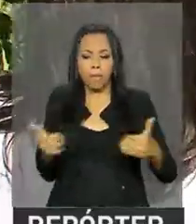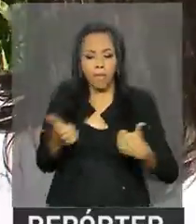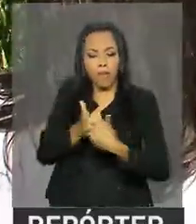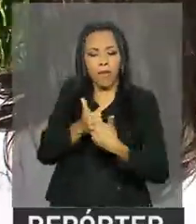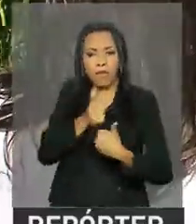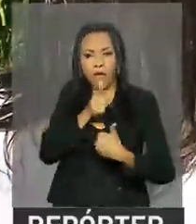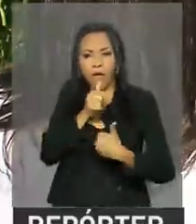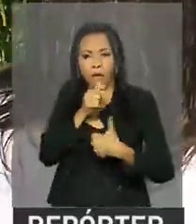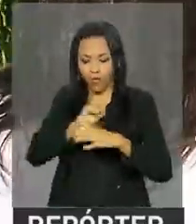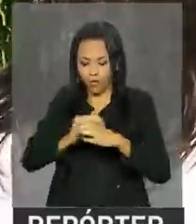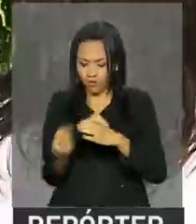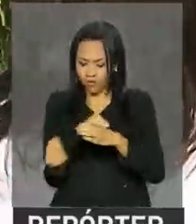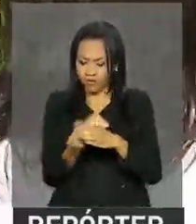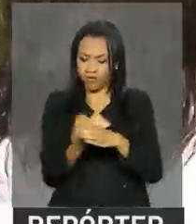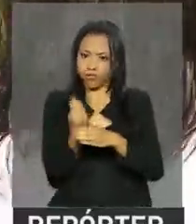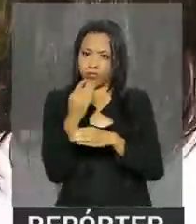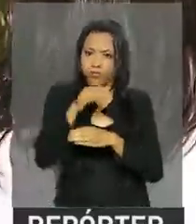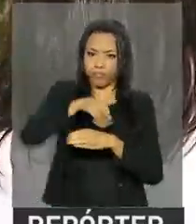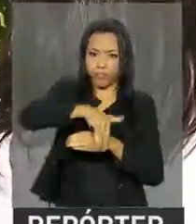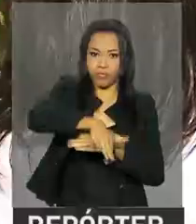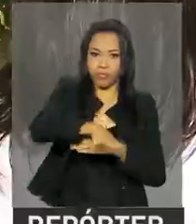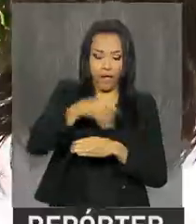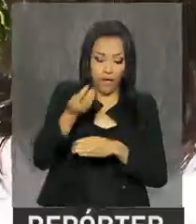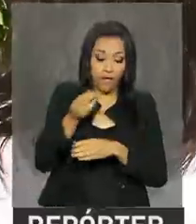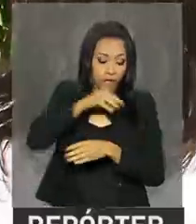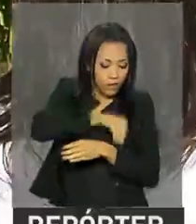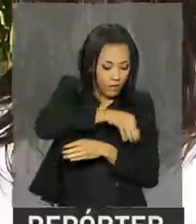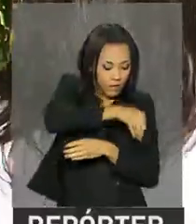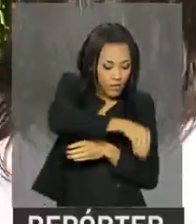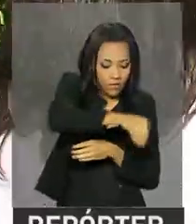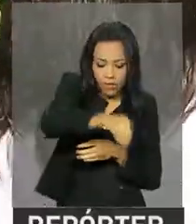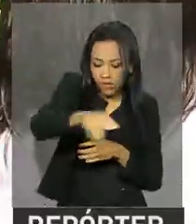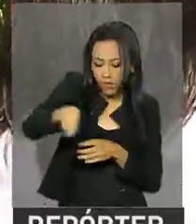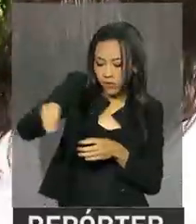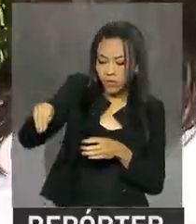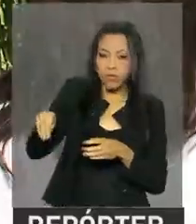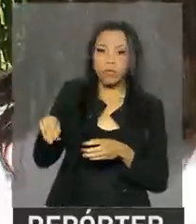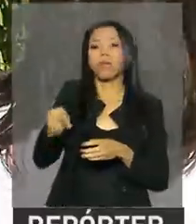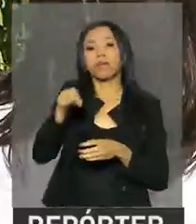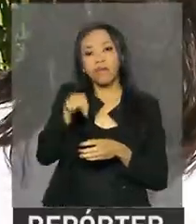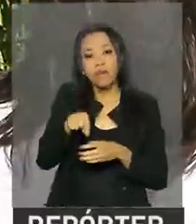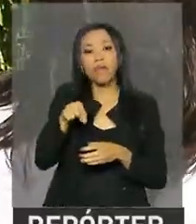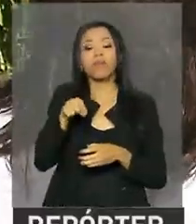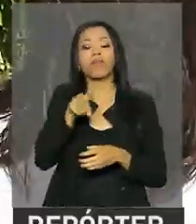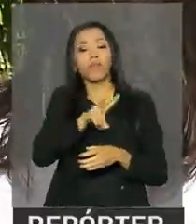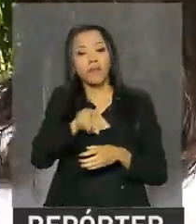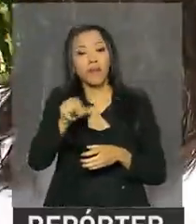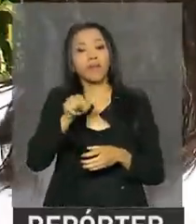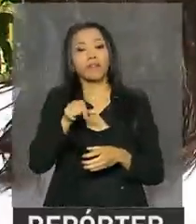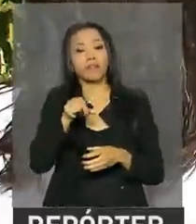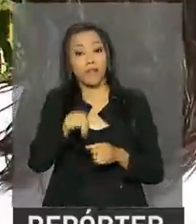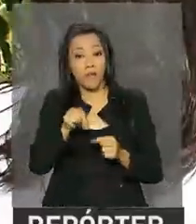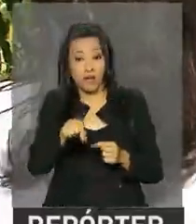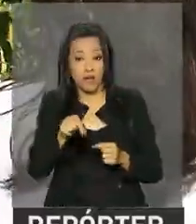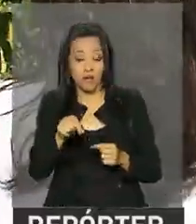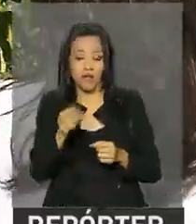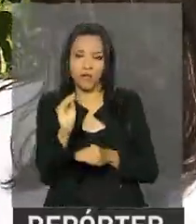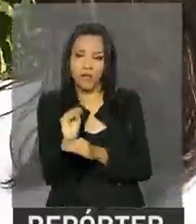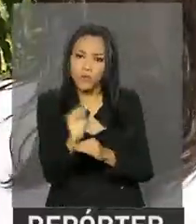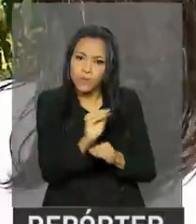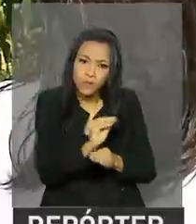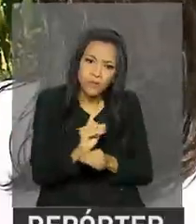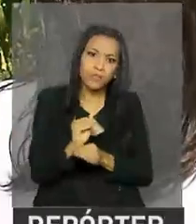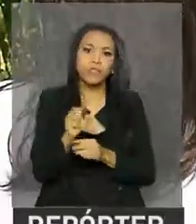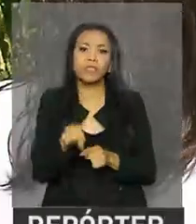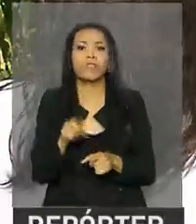nascente, ao redor da nascente. De modo que inicialmente essas espécies florestais serão criadas pelo sistema agroflorestal e